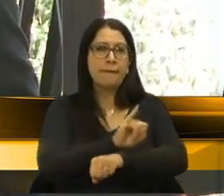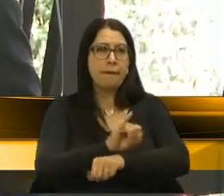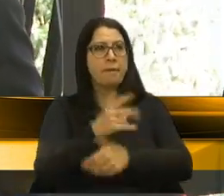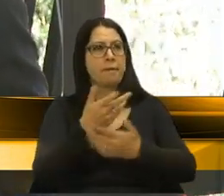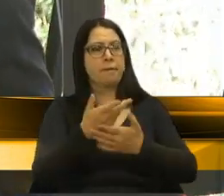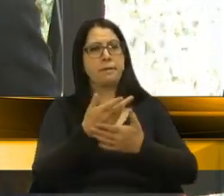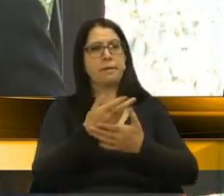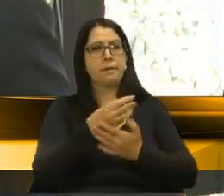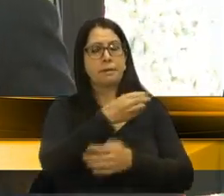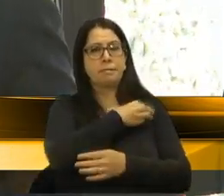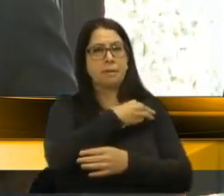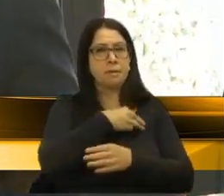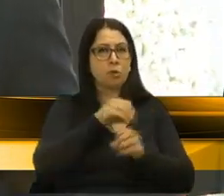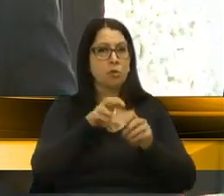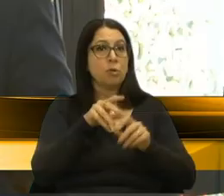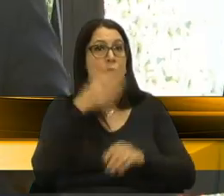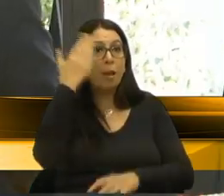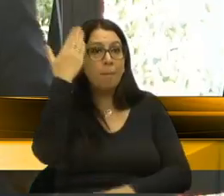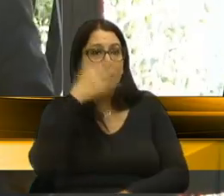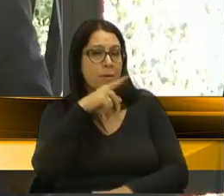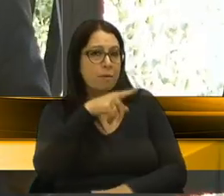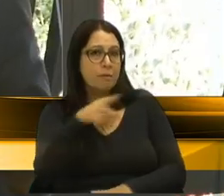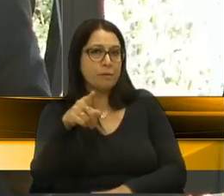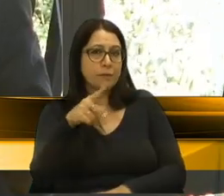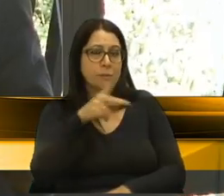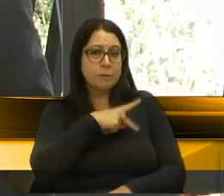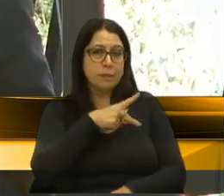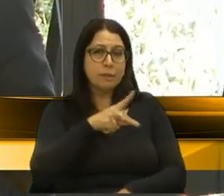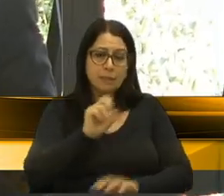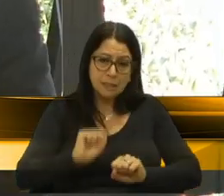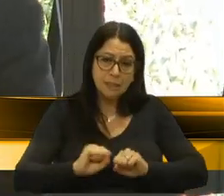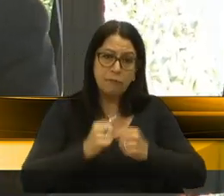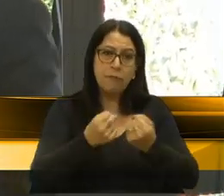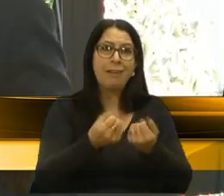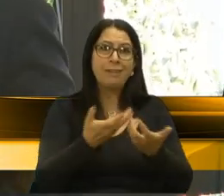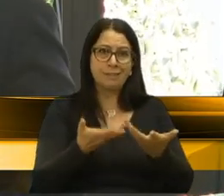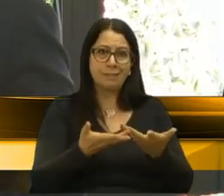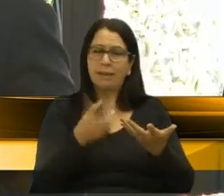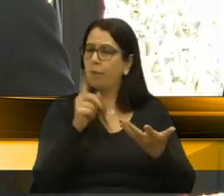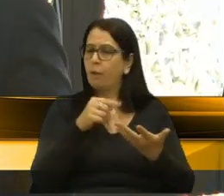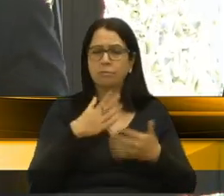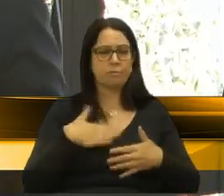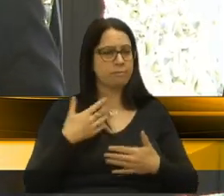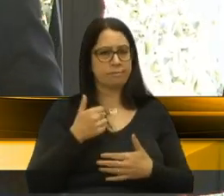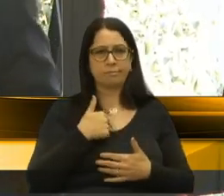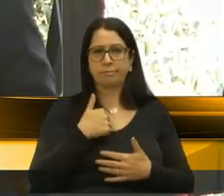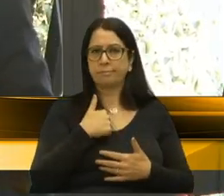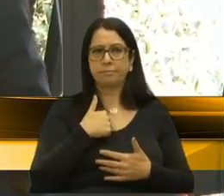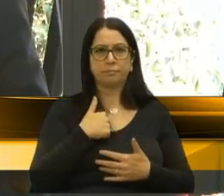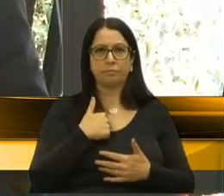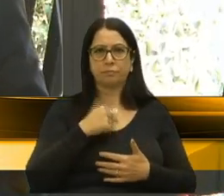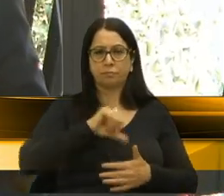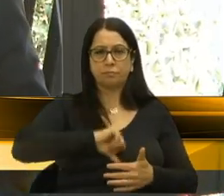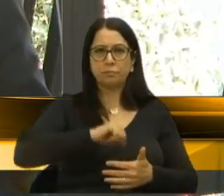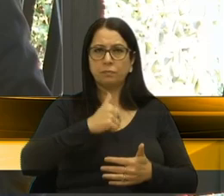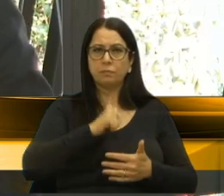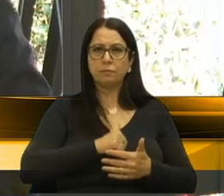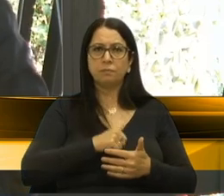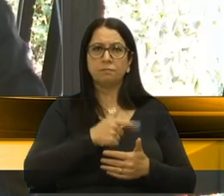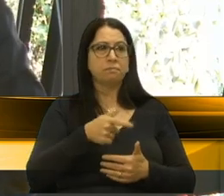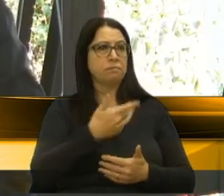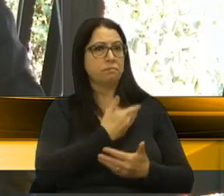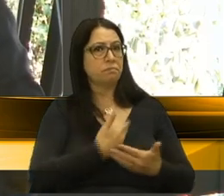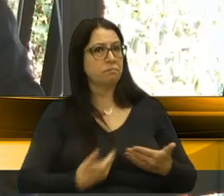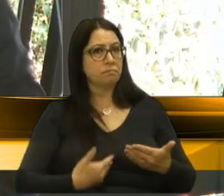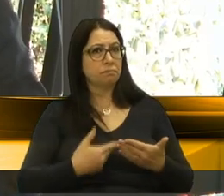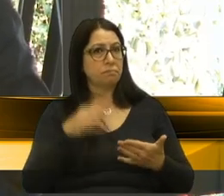O ministro da Educação é a prova de quem esse presidente defende. Então, não é surpresa para mim as atitudes desse governo, do